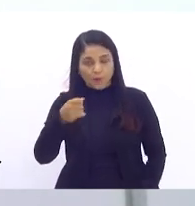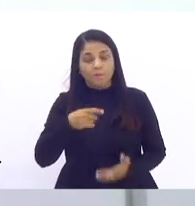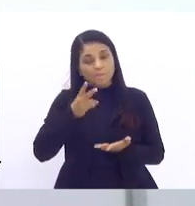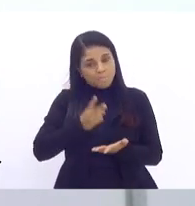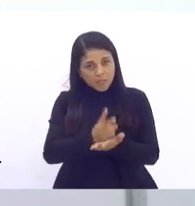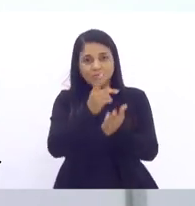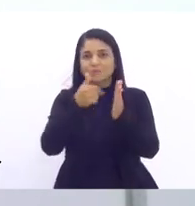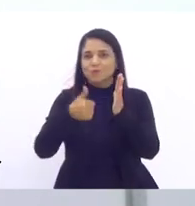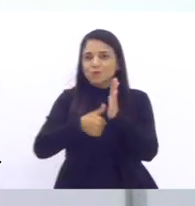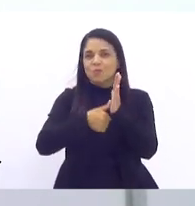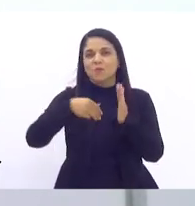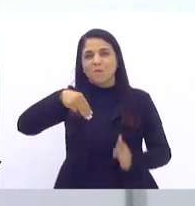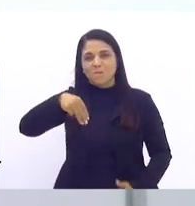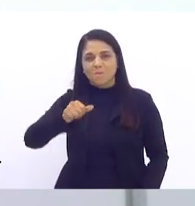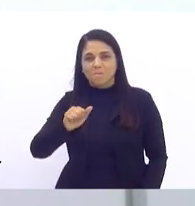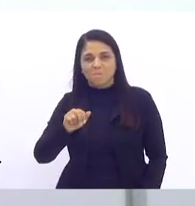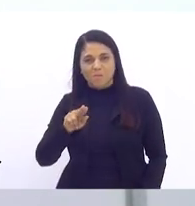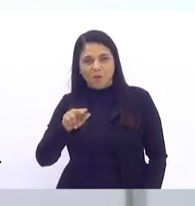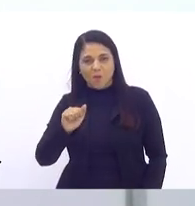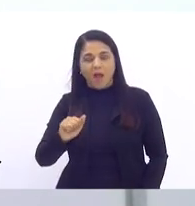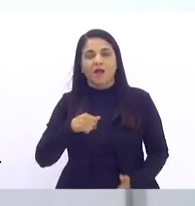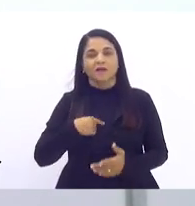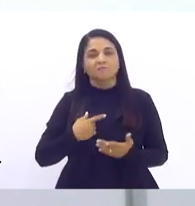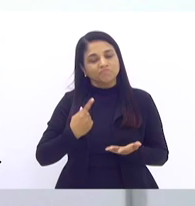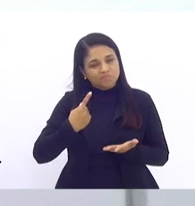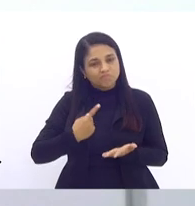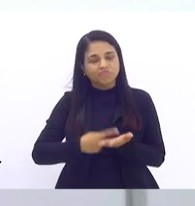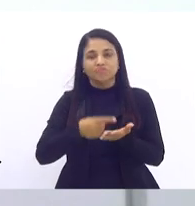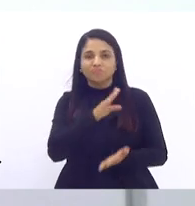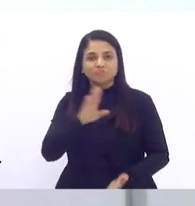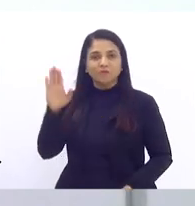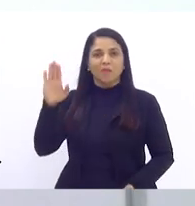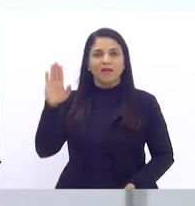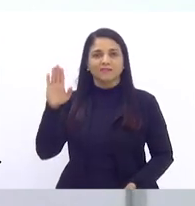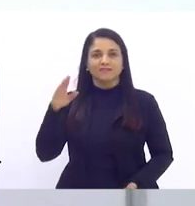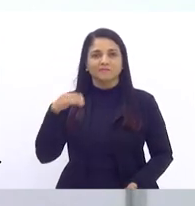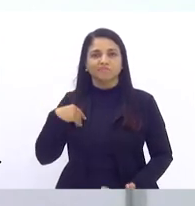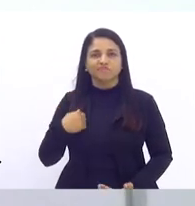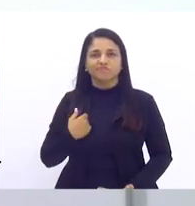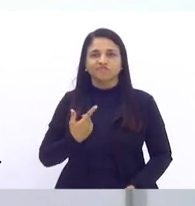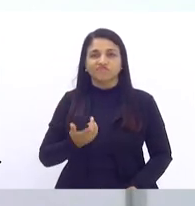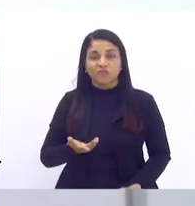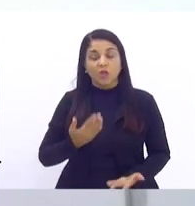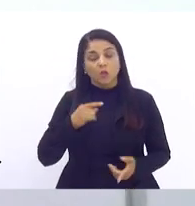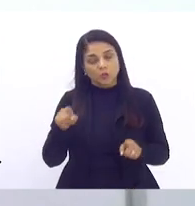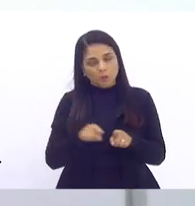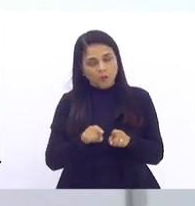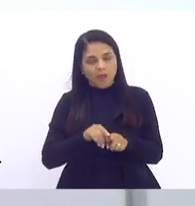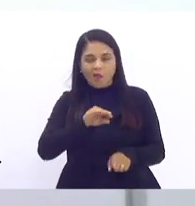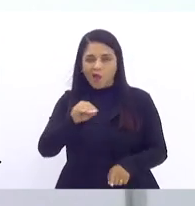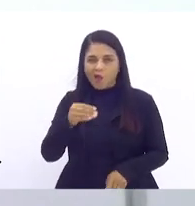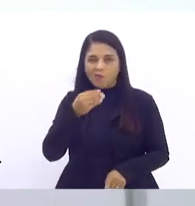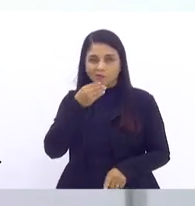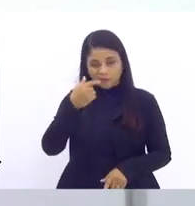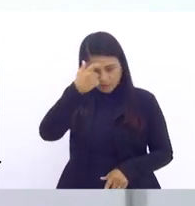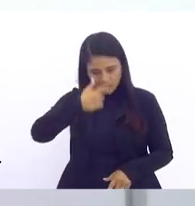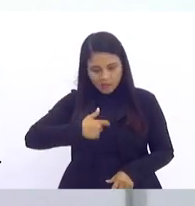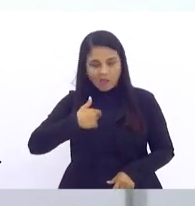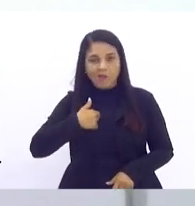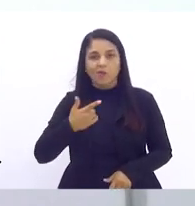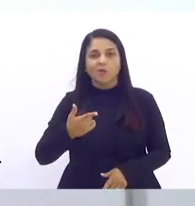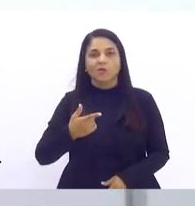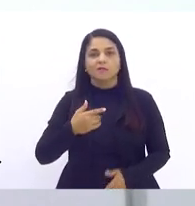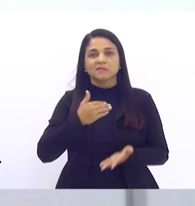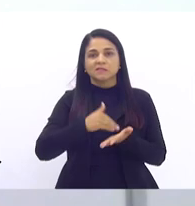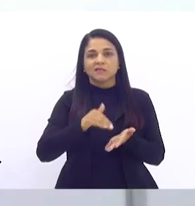e reiterou a sua promessa e eu tive a oportunidade de ser secretário na prefeitura de São Gonçalo na gestão do Capitão